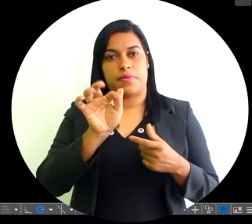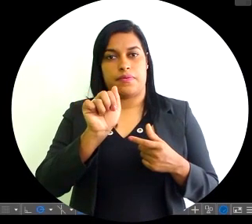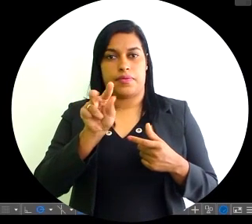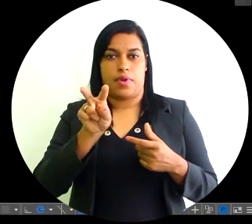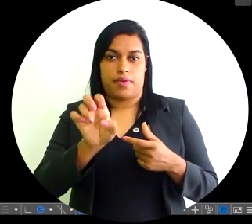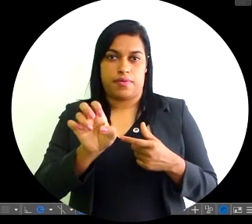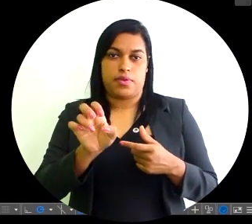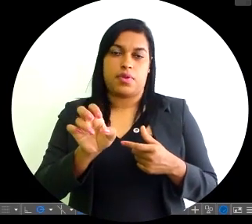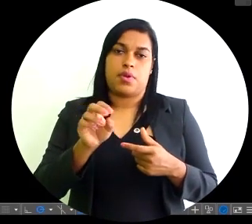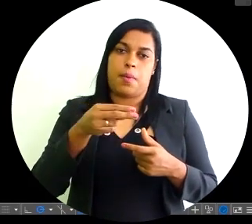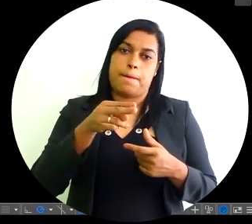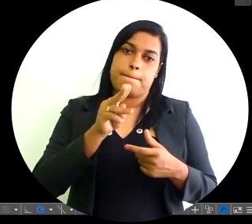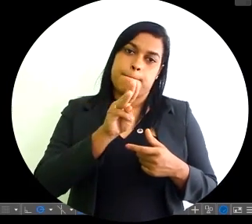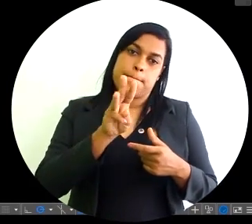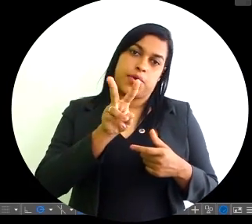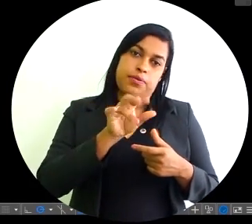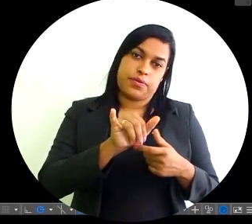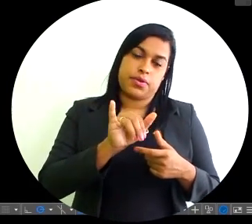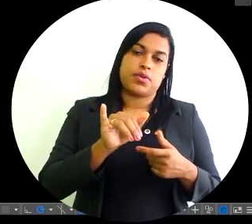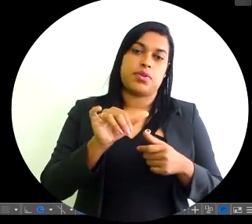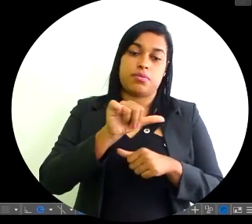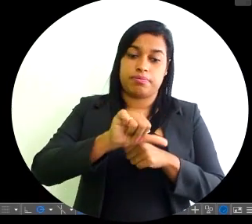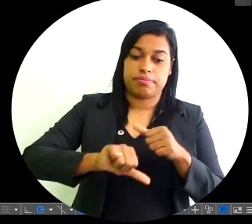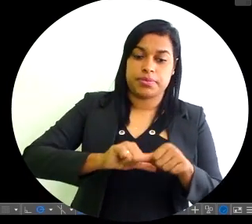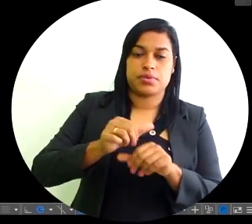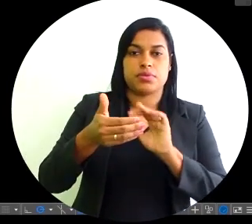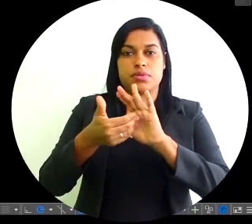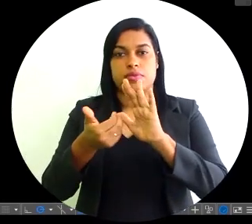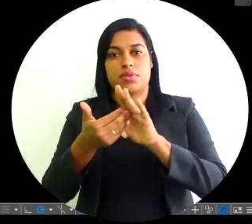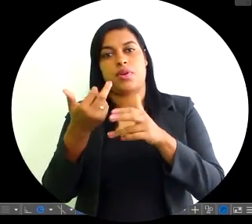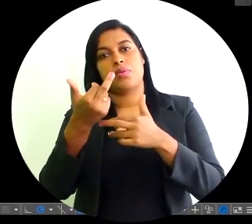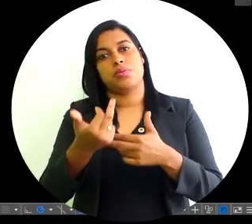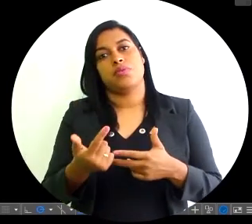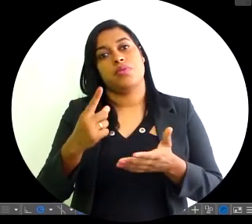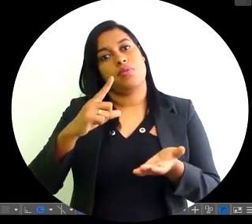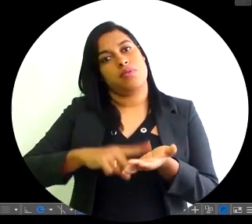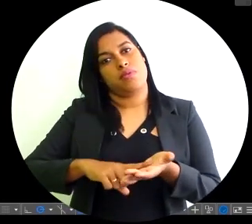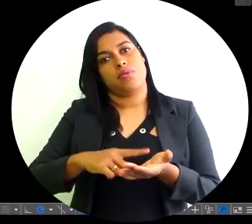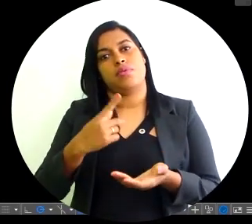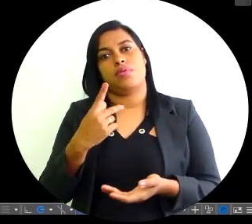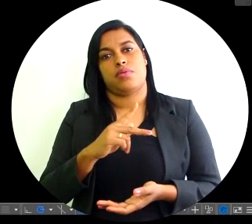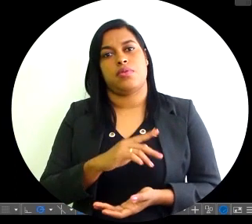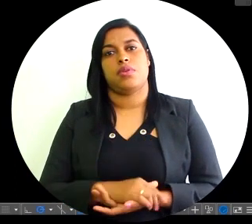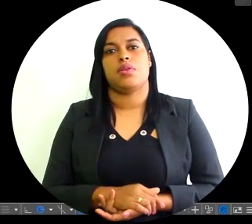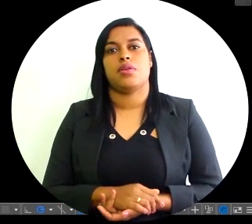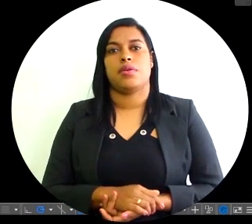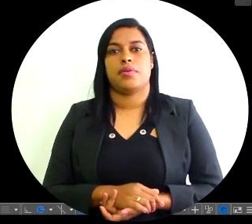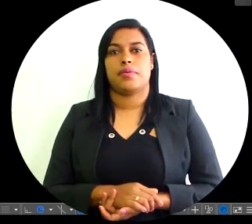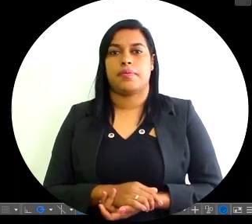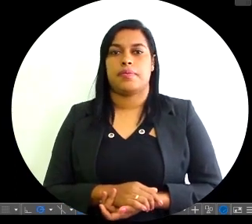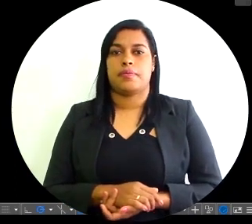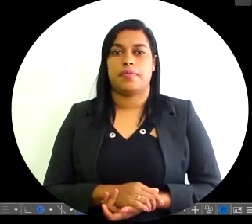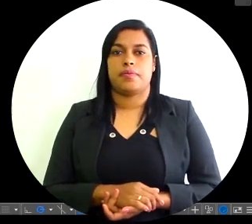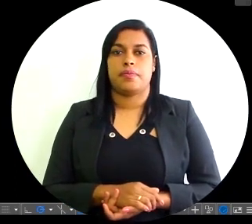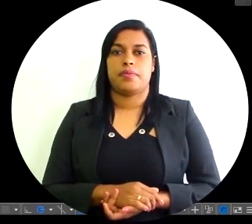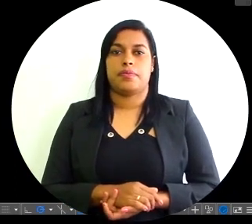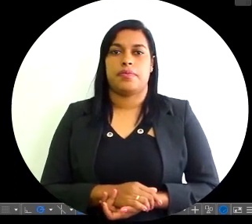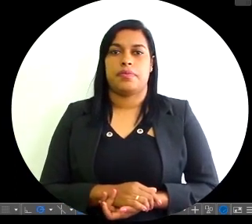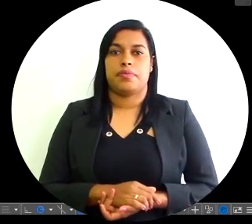o Move. Ele é uma ferramenta para mover objetos, então eu clico nela.